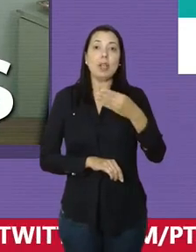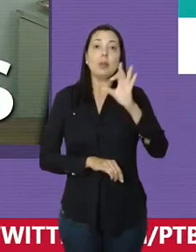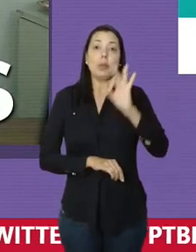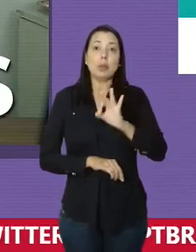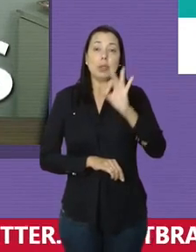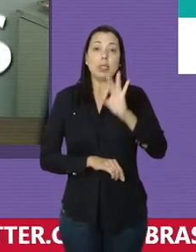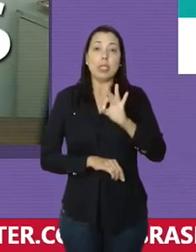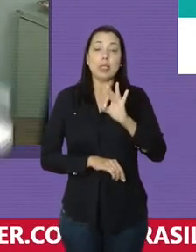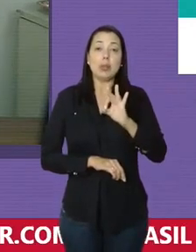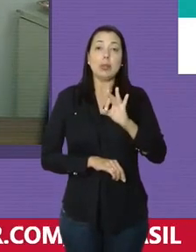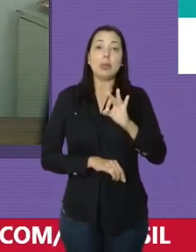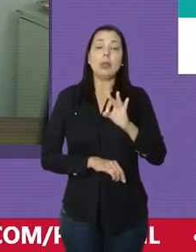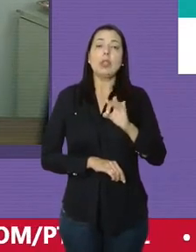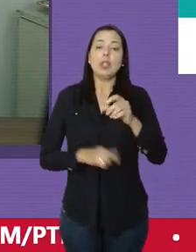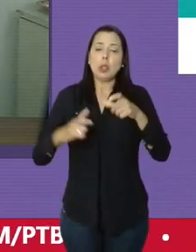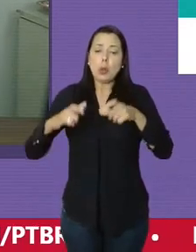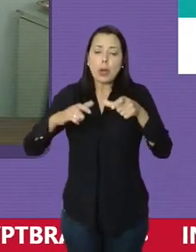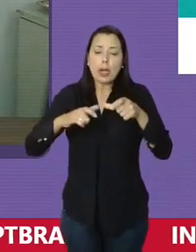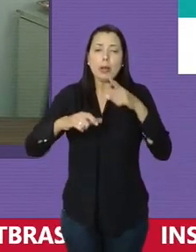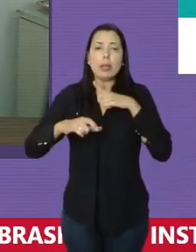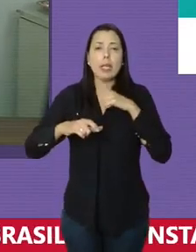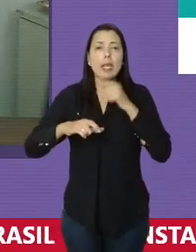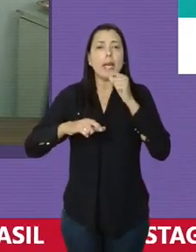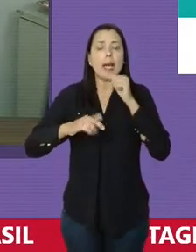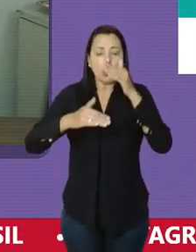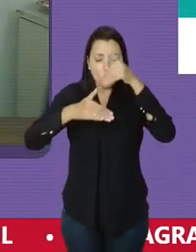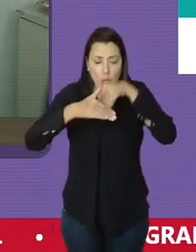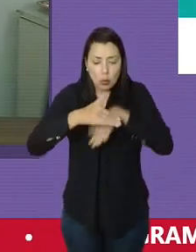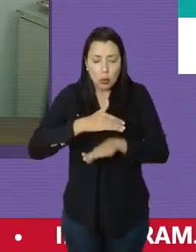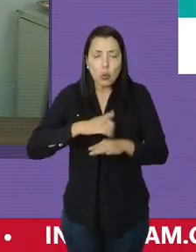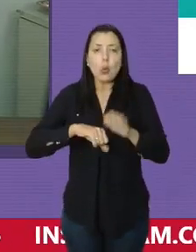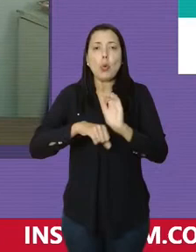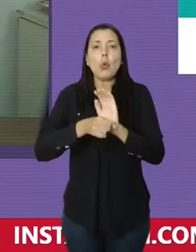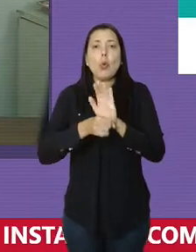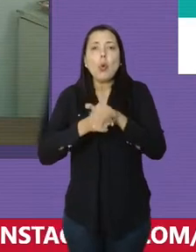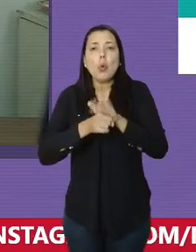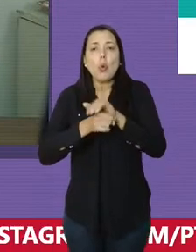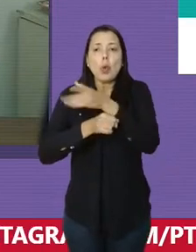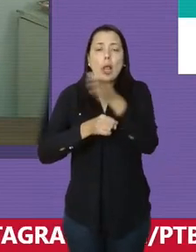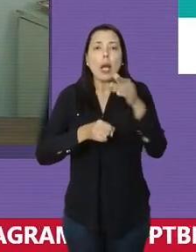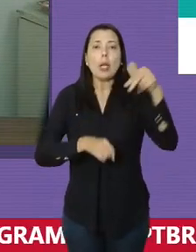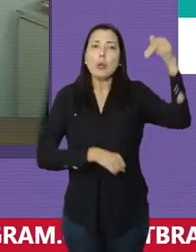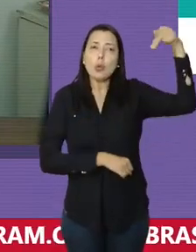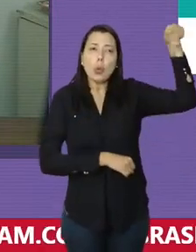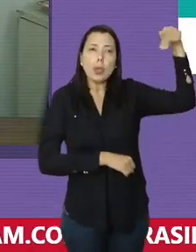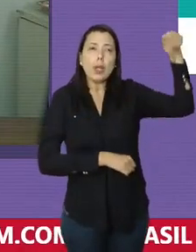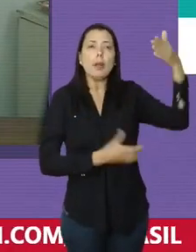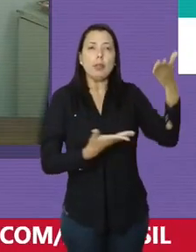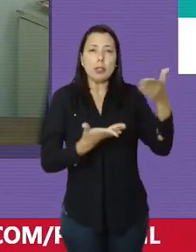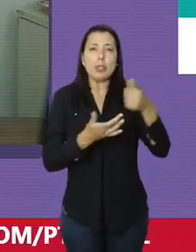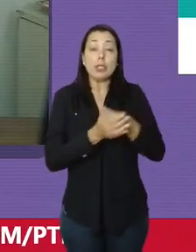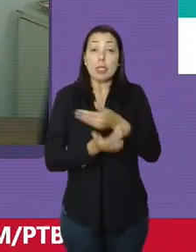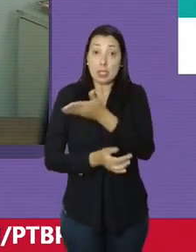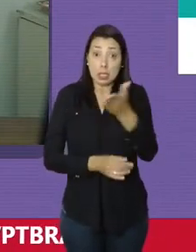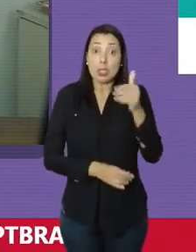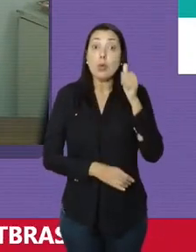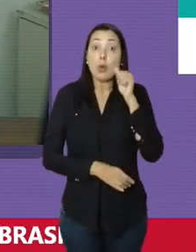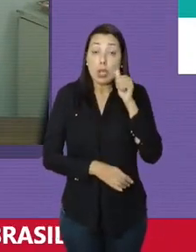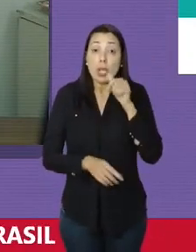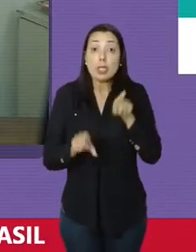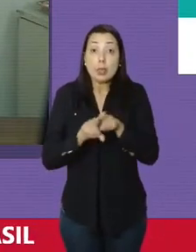94% das cisternas instaladas nas moradias do semiárido nordestino. Eram mulheres